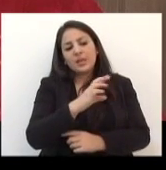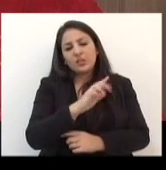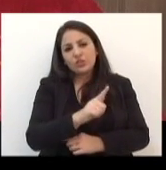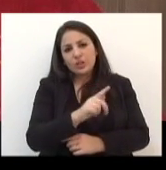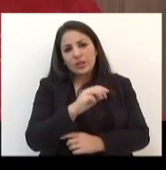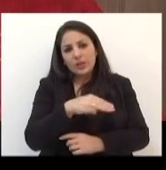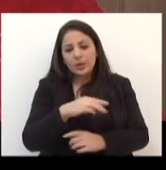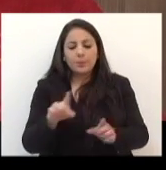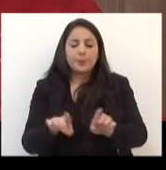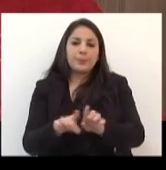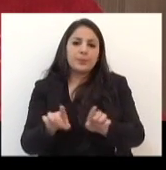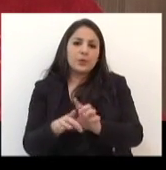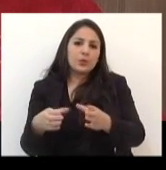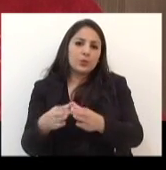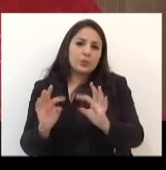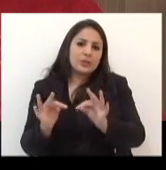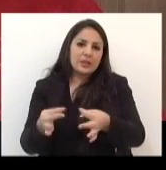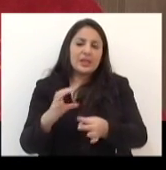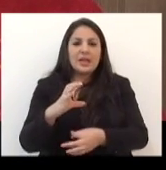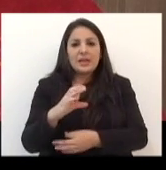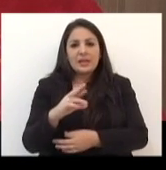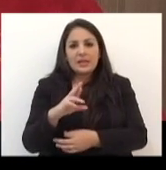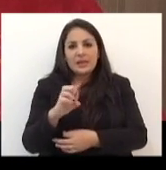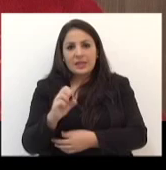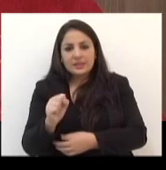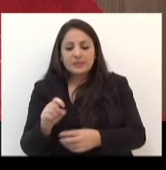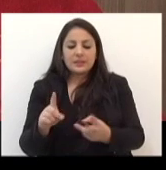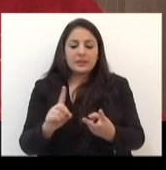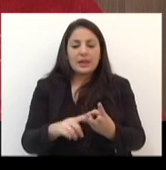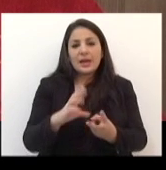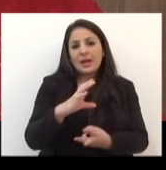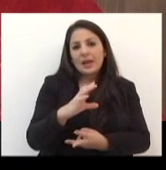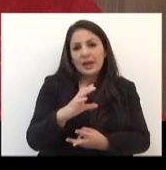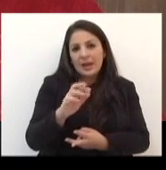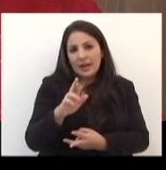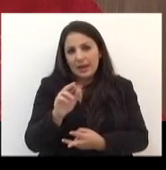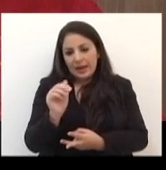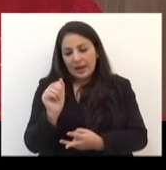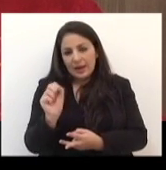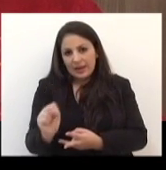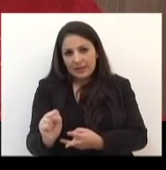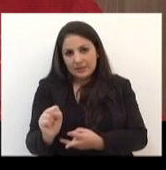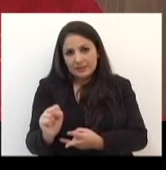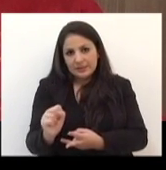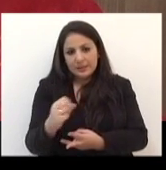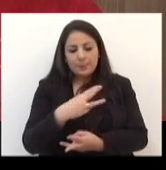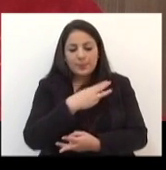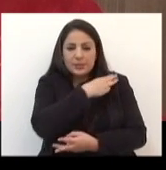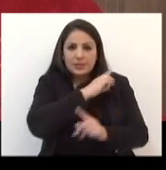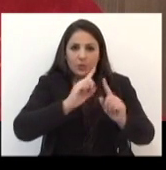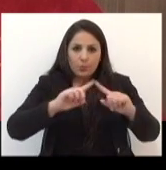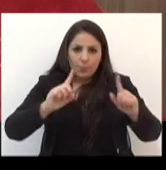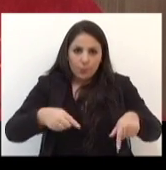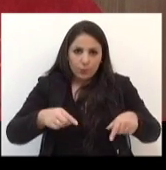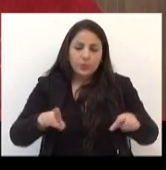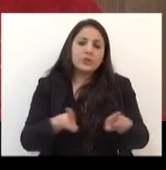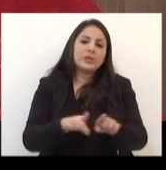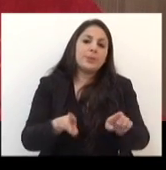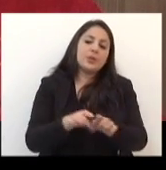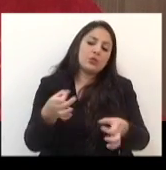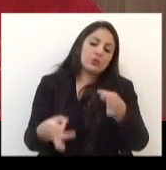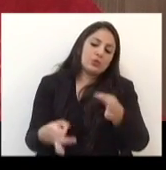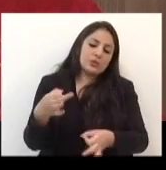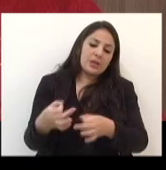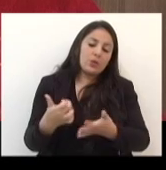do CREAS, com a equipe técnica dos CRAS, com o Ministério Público e com o Judiciário, com o apoio da Câmara